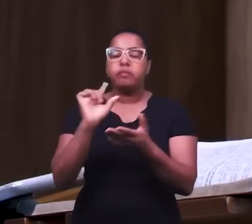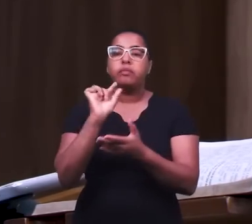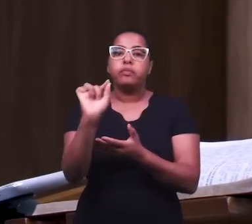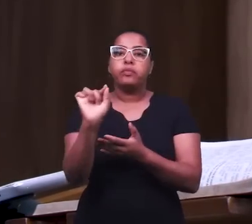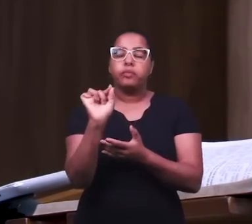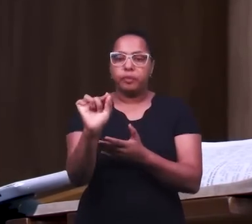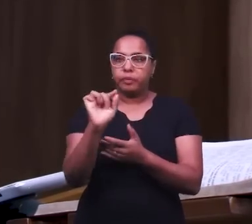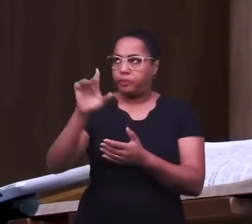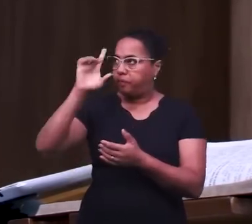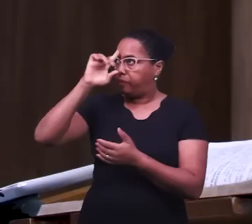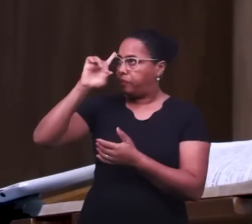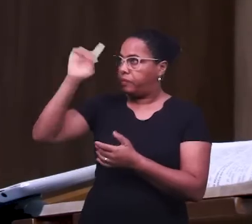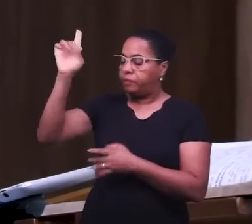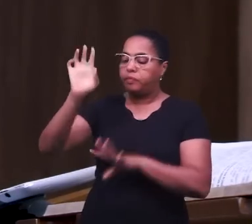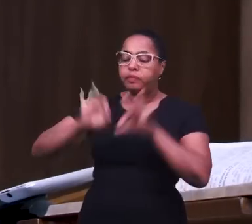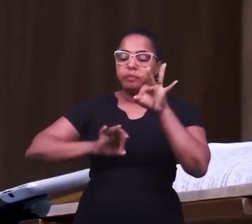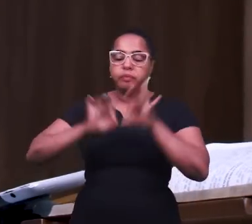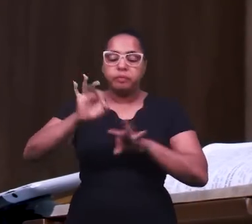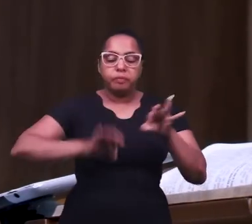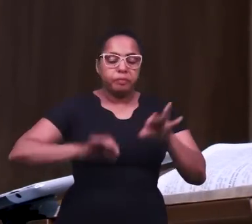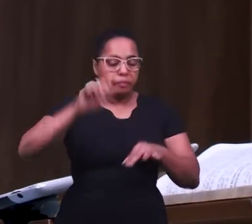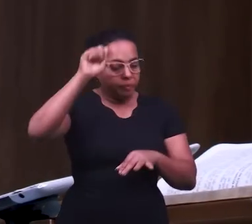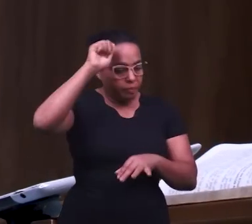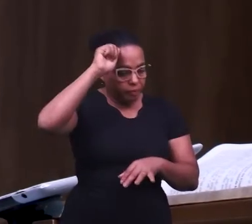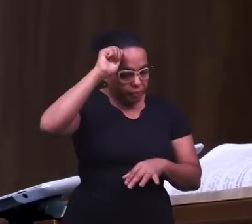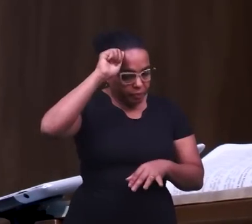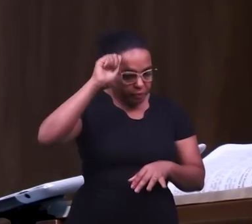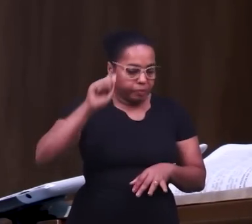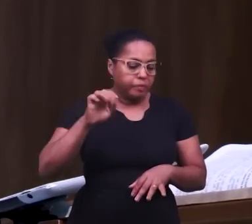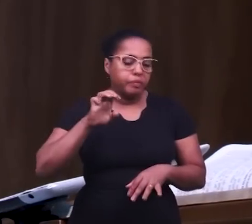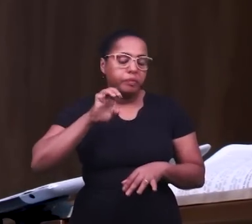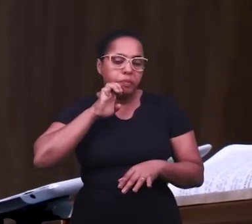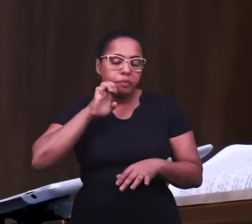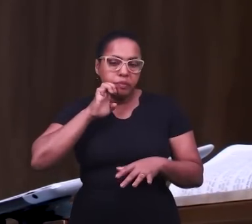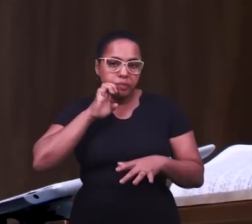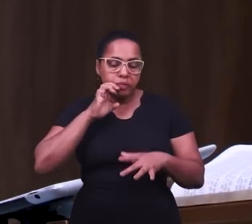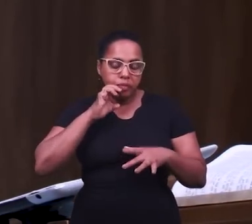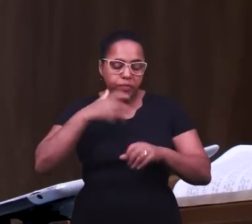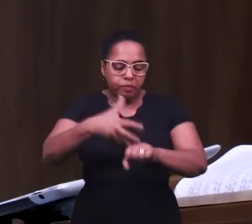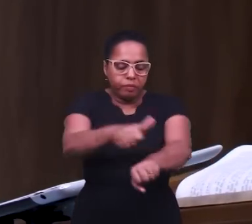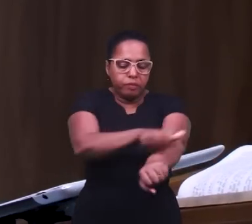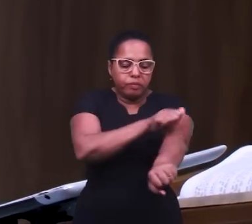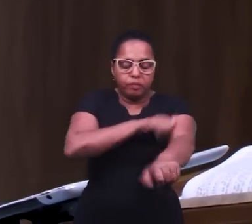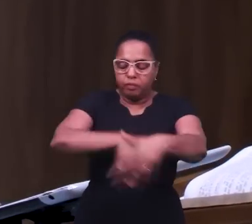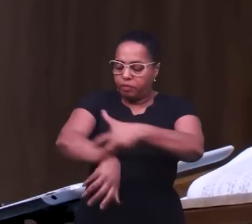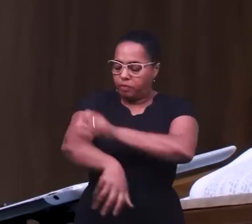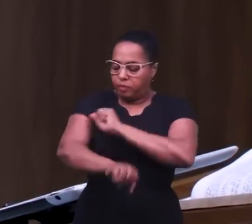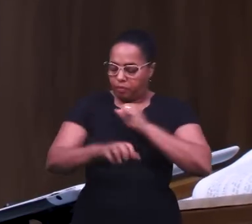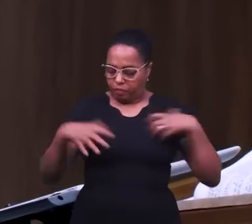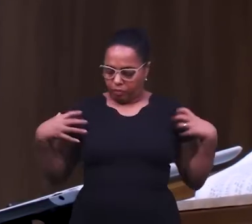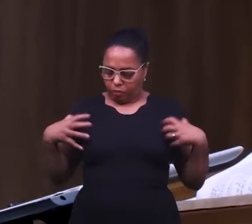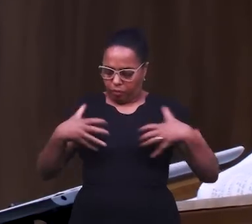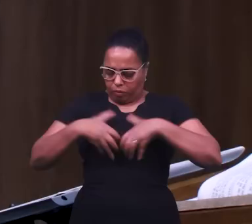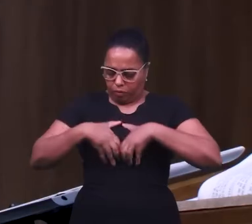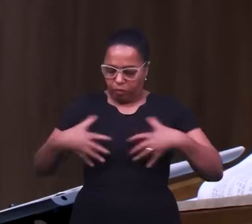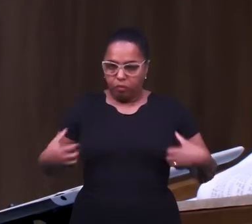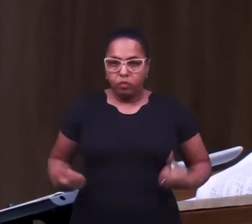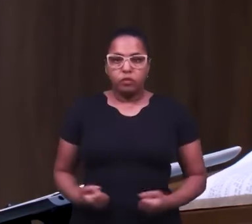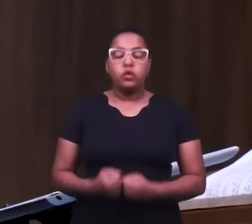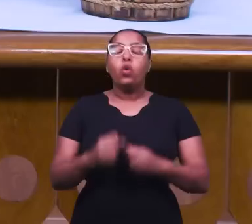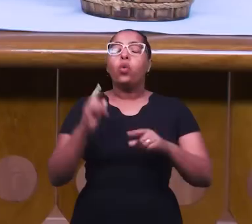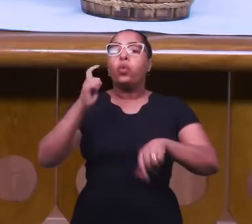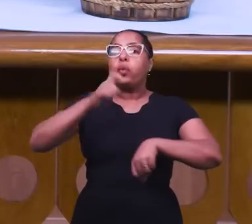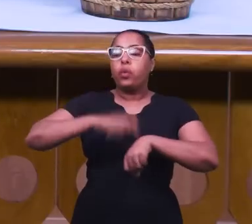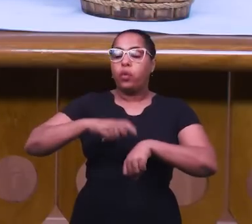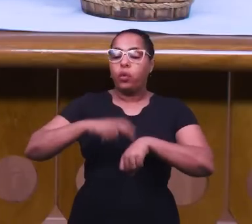a Bíblia diz assim: e Deus fez para Adão e sua mulher túnicas de peles e os vestiu. Então, quando Deus